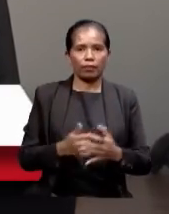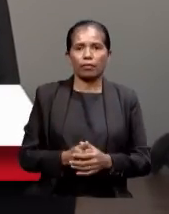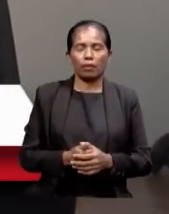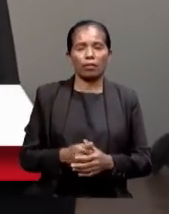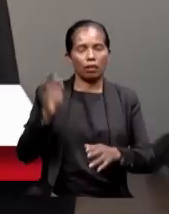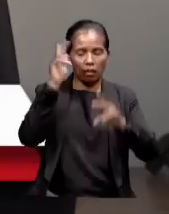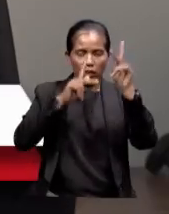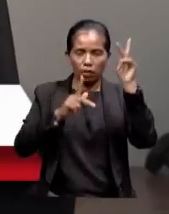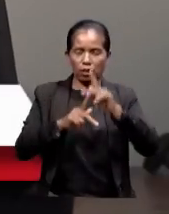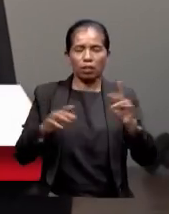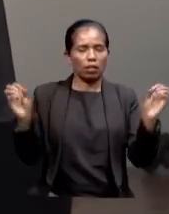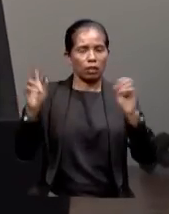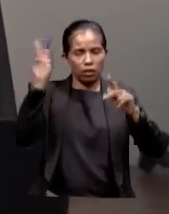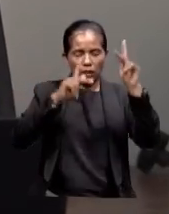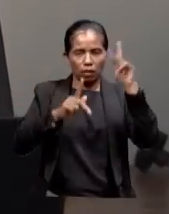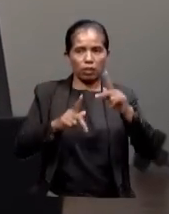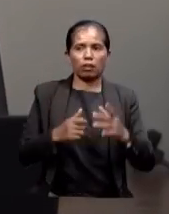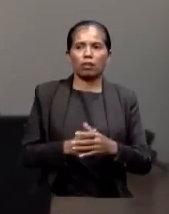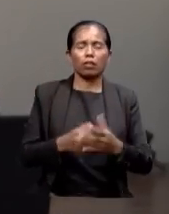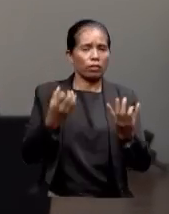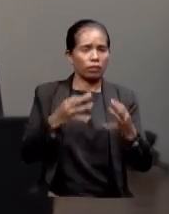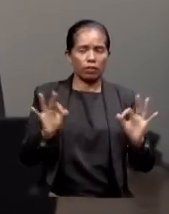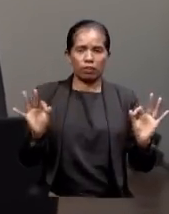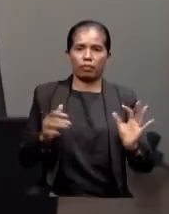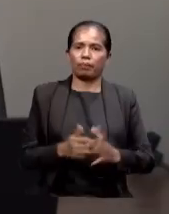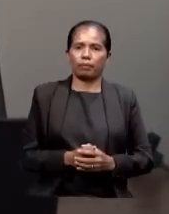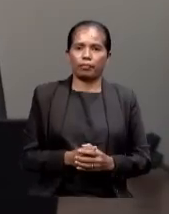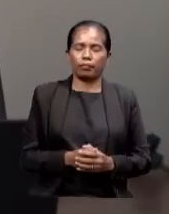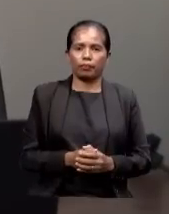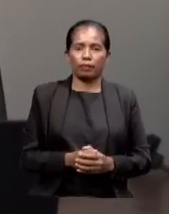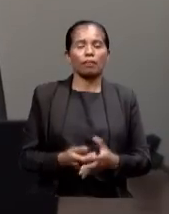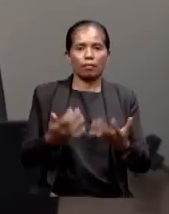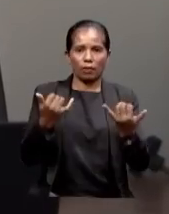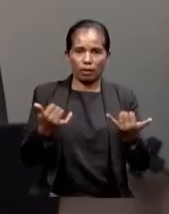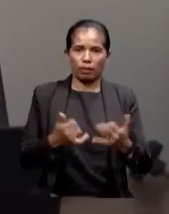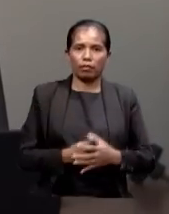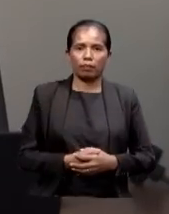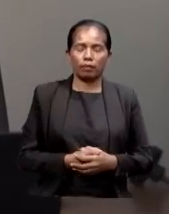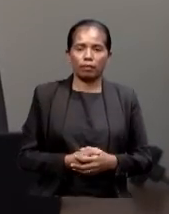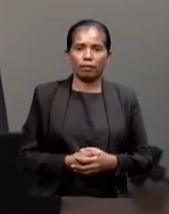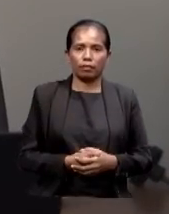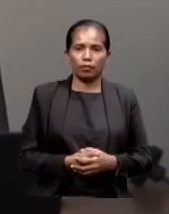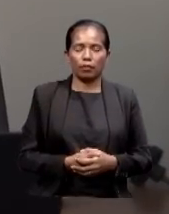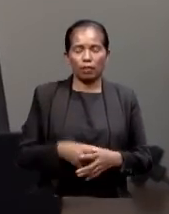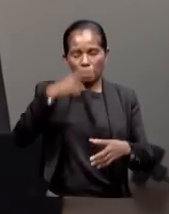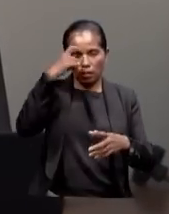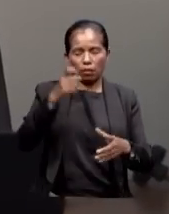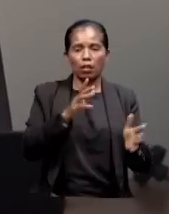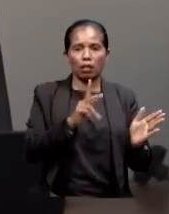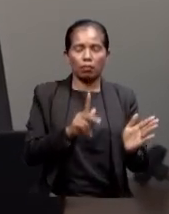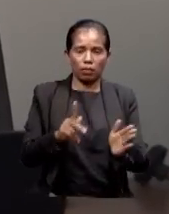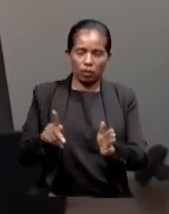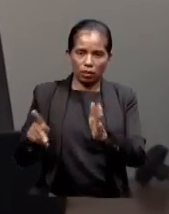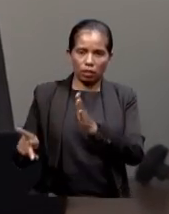ne ne laos kazu na hodu tiona. Agora tama proses civil